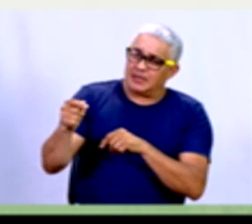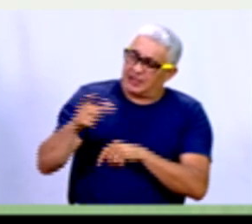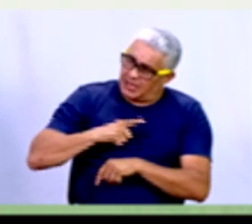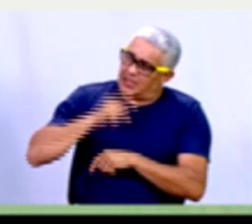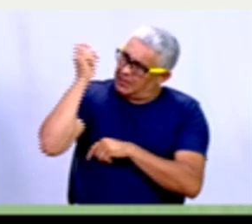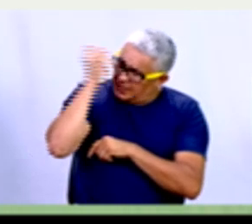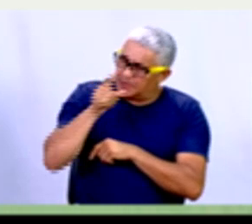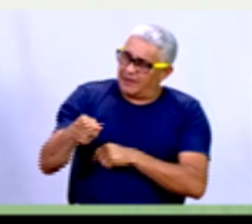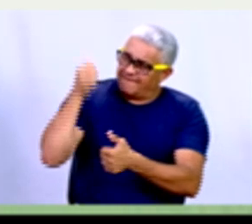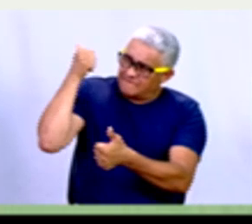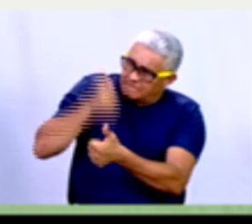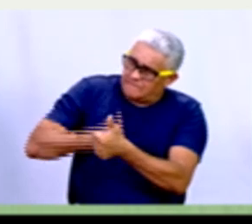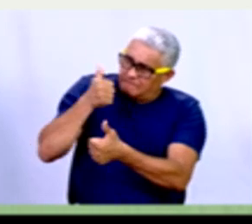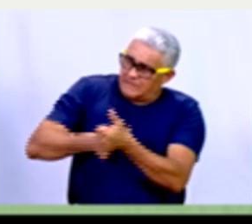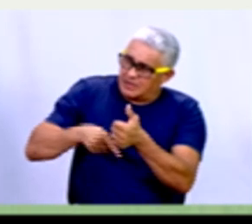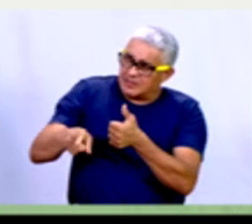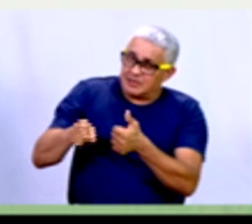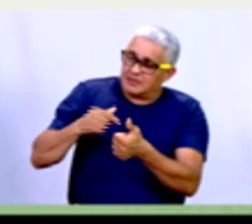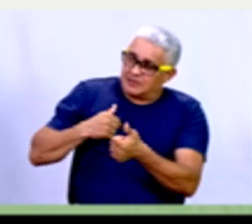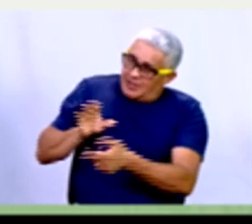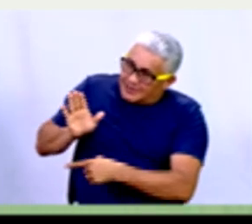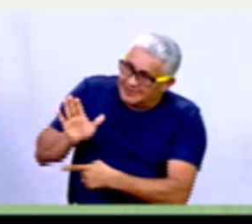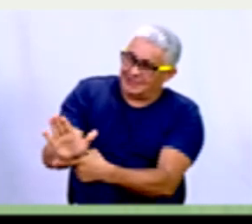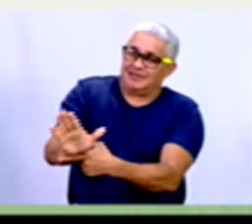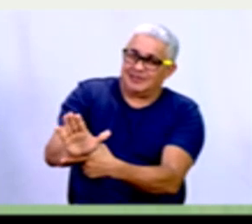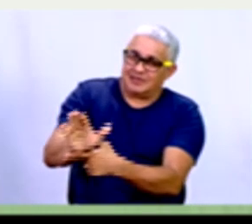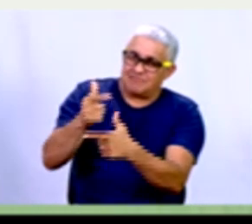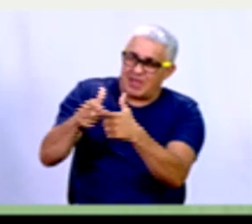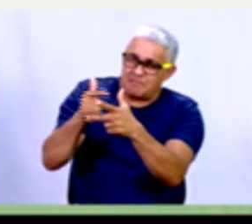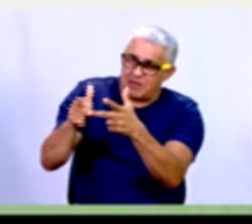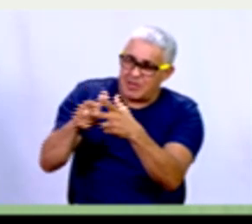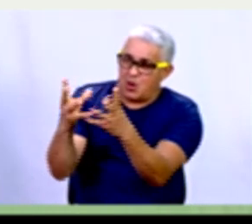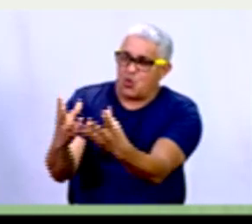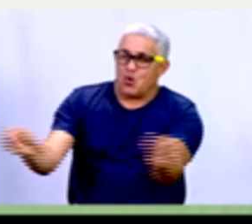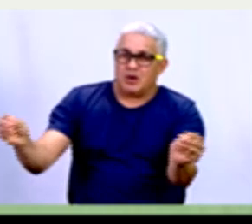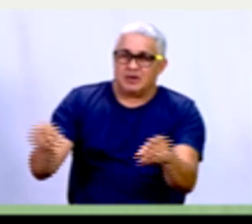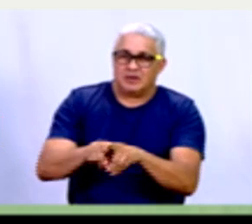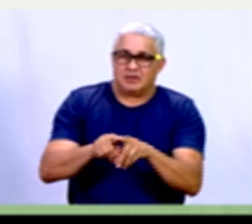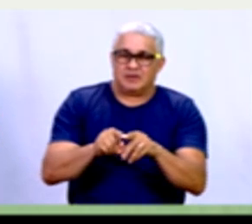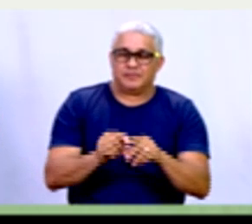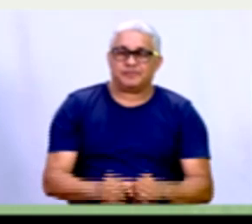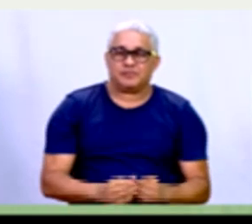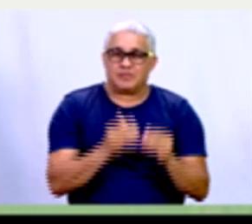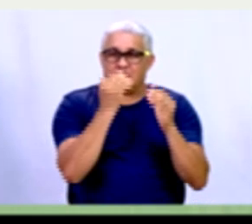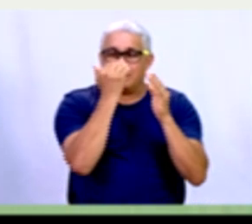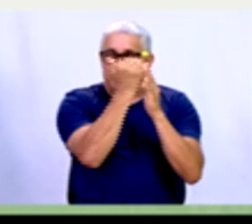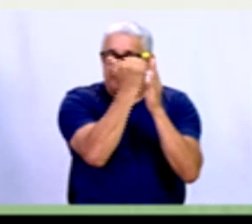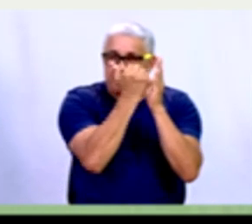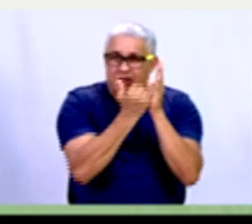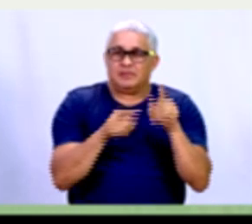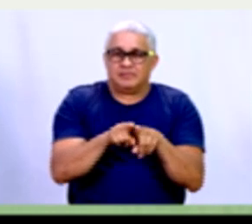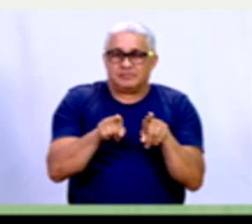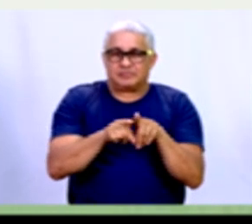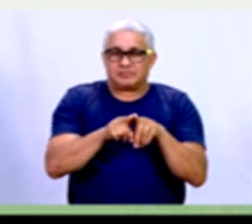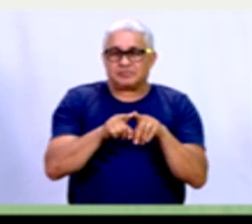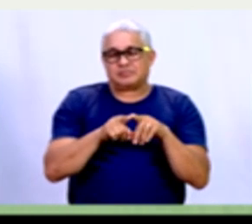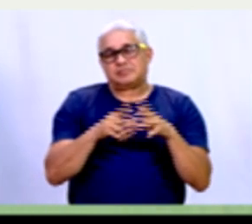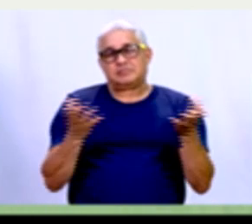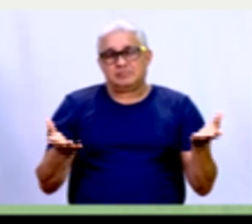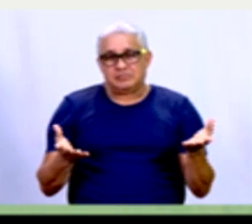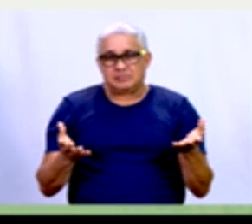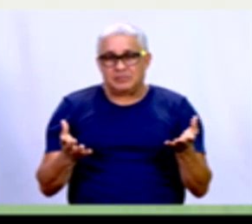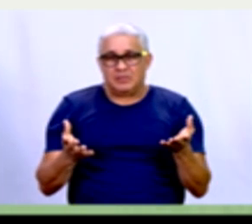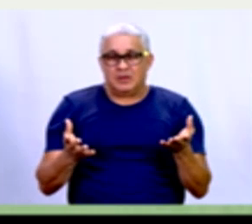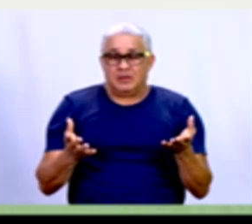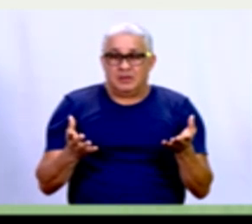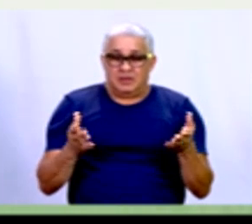e tentar resolver esses problemas. Desenvolvimento da interface com base nos requisitos funcionais ainda